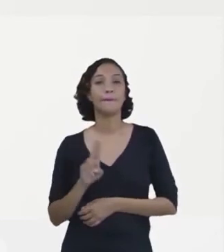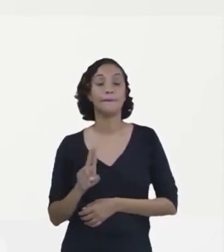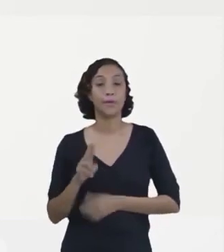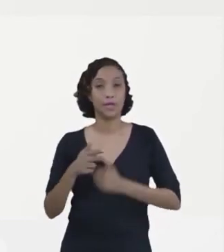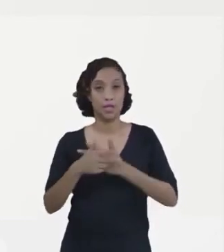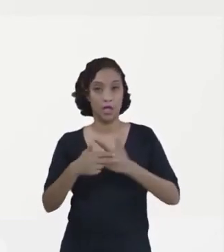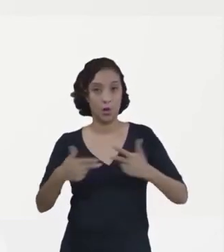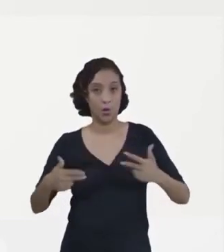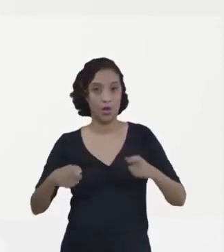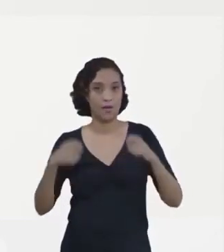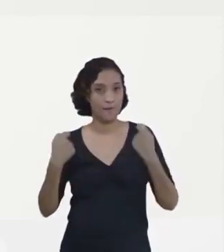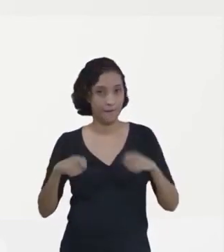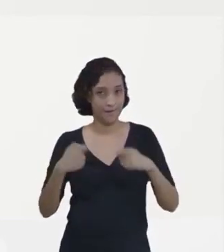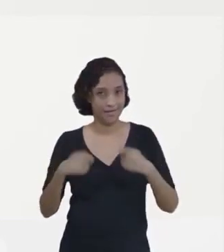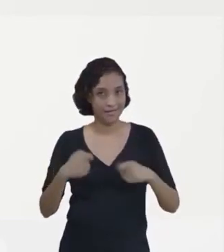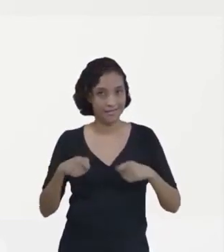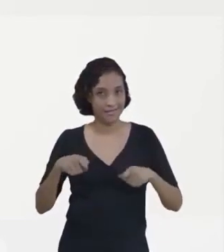metro.